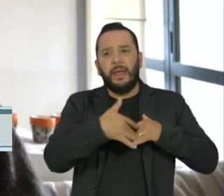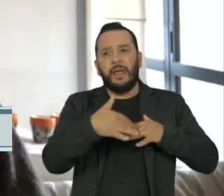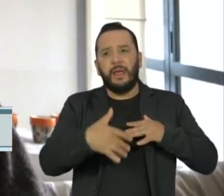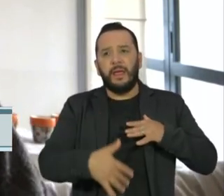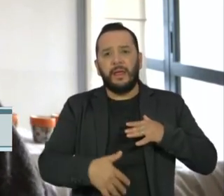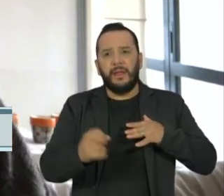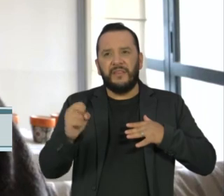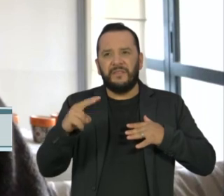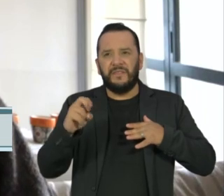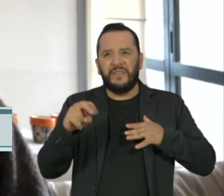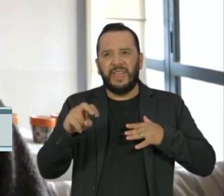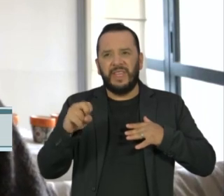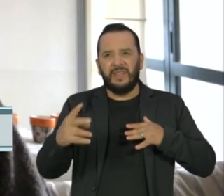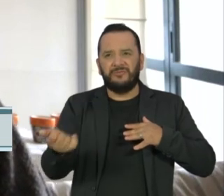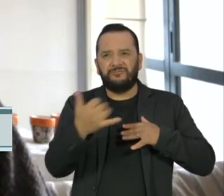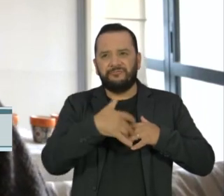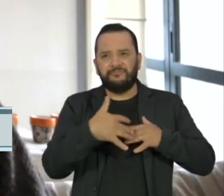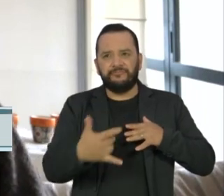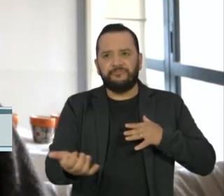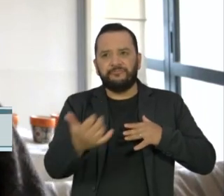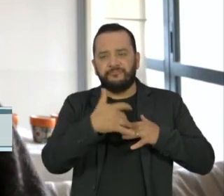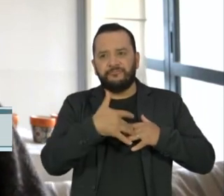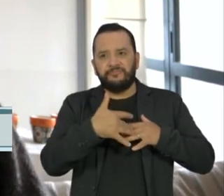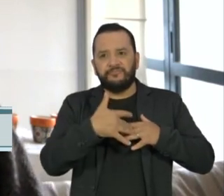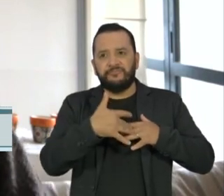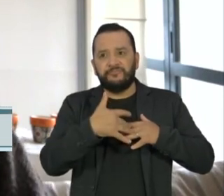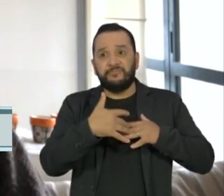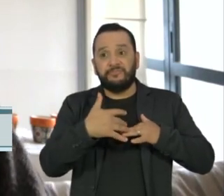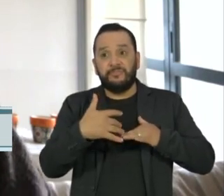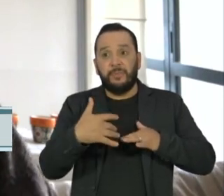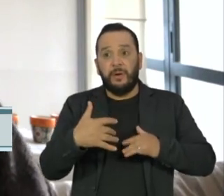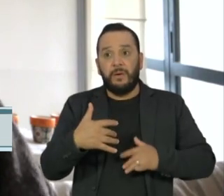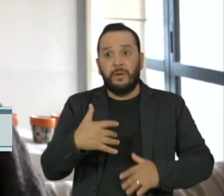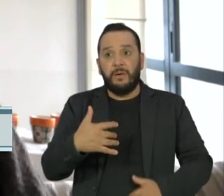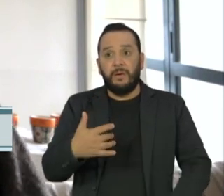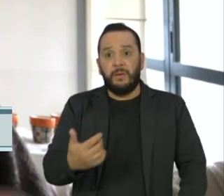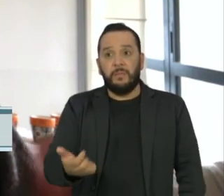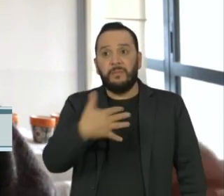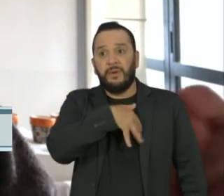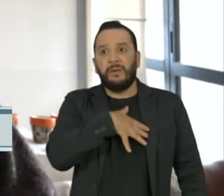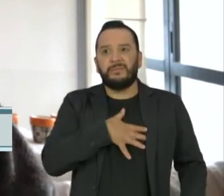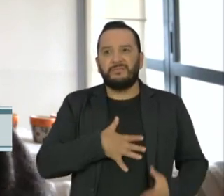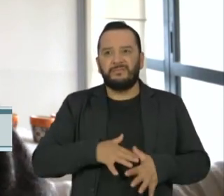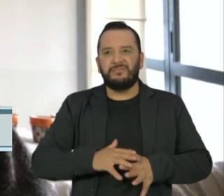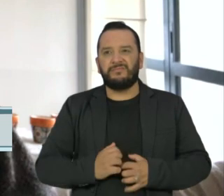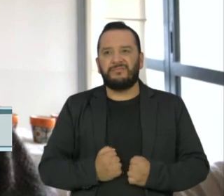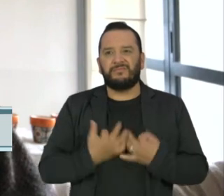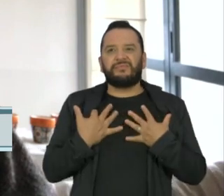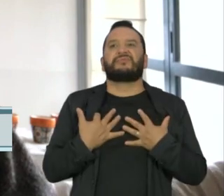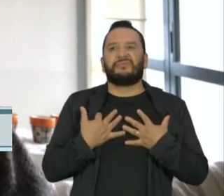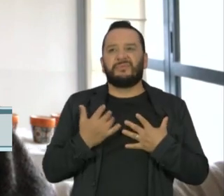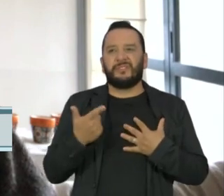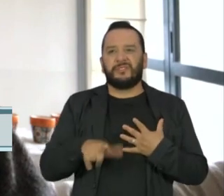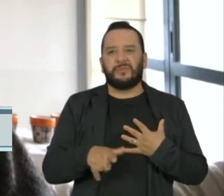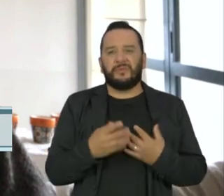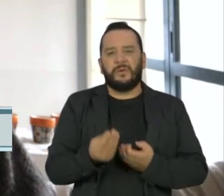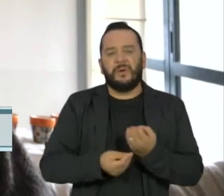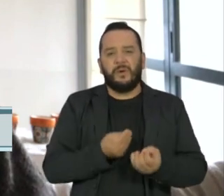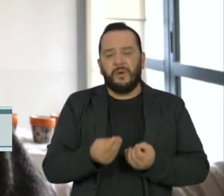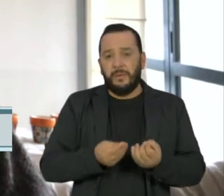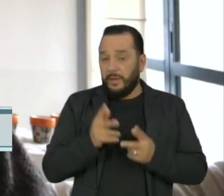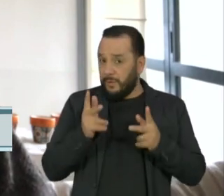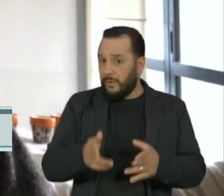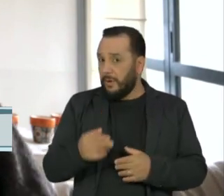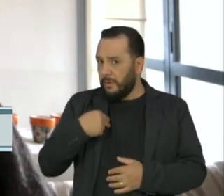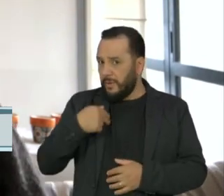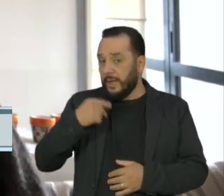precisaremos para eventualmente uma nova imunização? A gente sabe que, por exemplo, o vírus da gripe, nós temos anualmente, né, na época de circulação